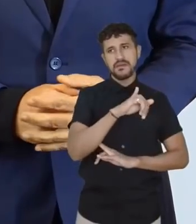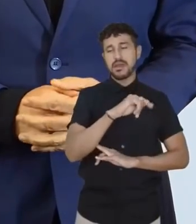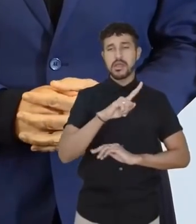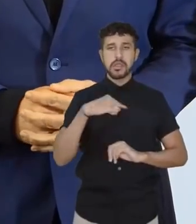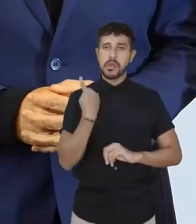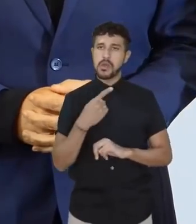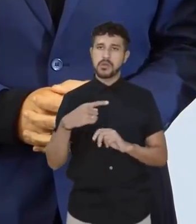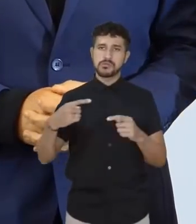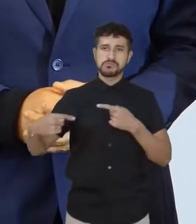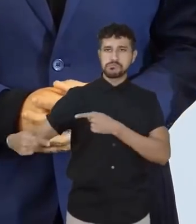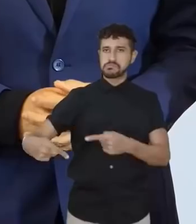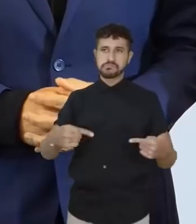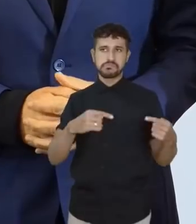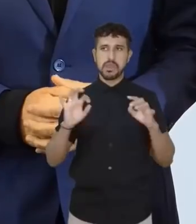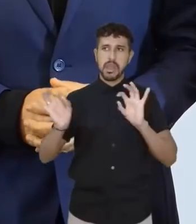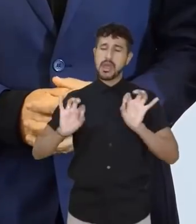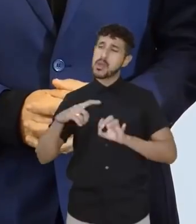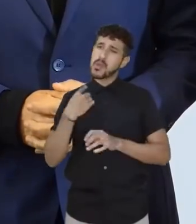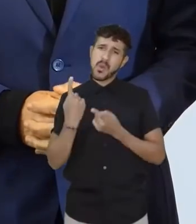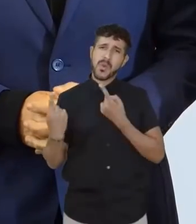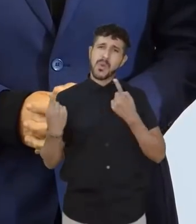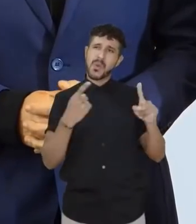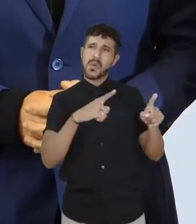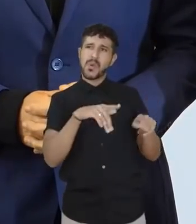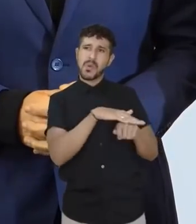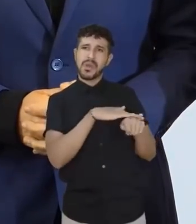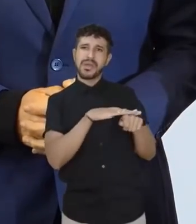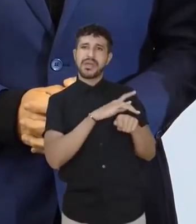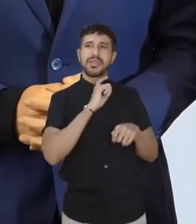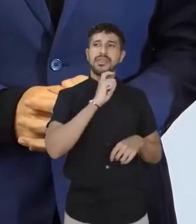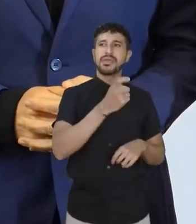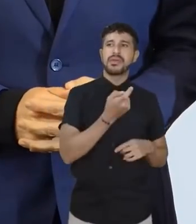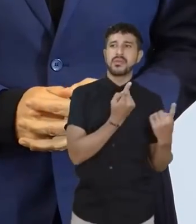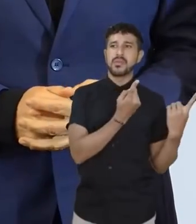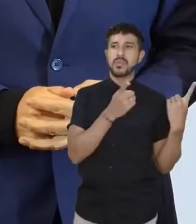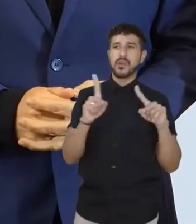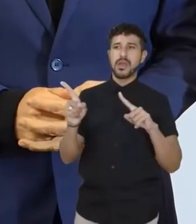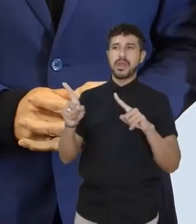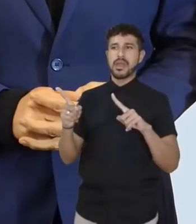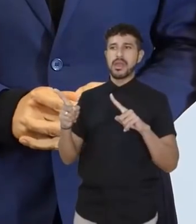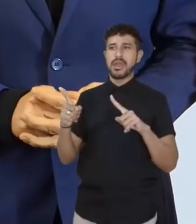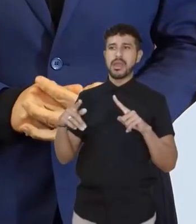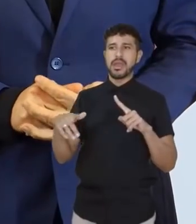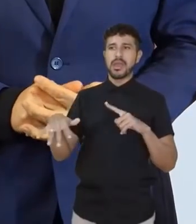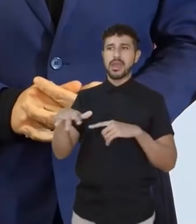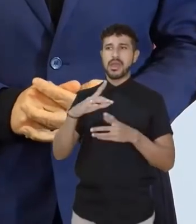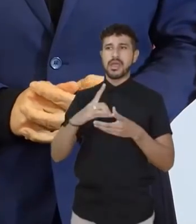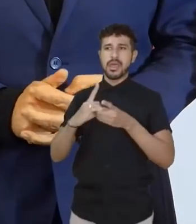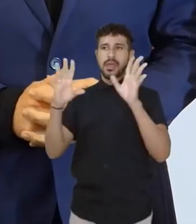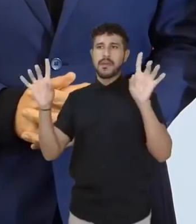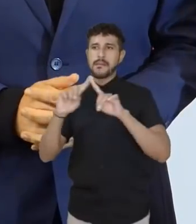isso. Não somos contra conversar com ninguém que queira se colocar nesse campo democrático, mas isso ainda não foi